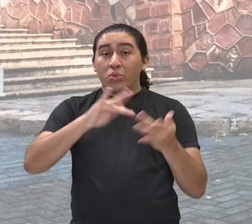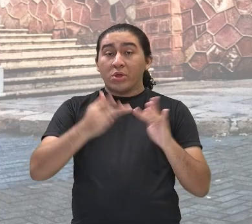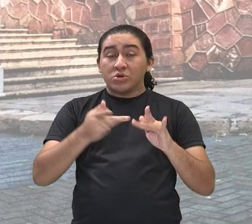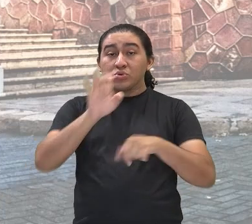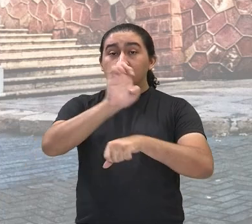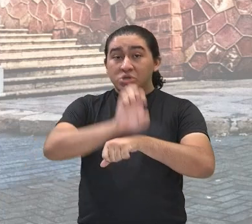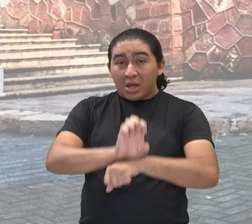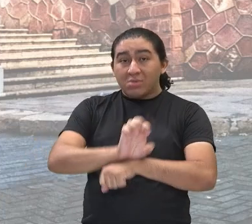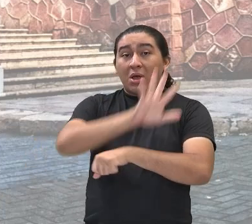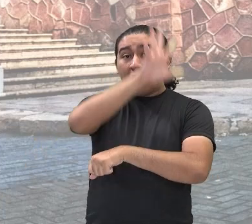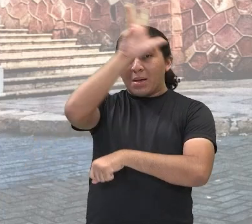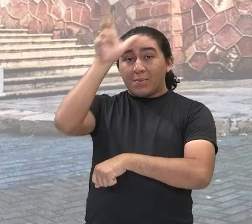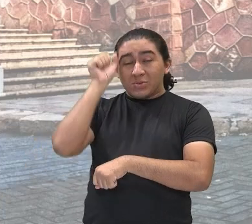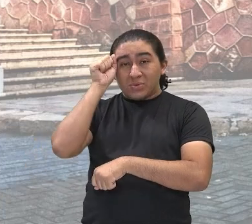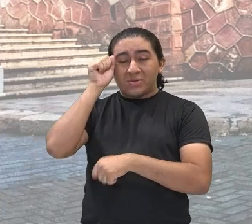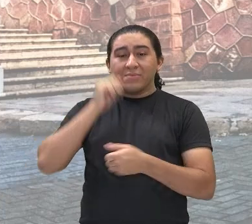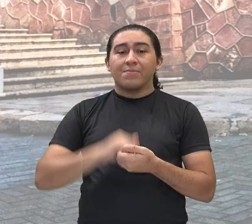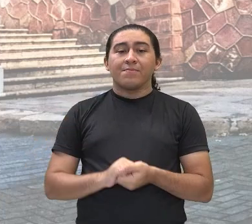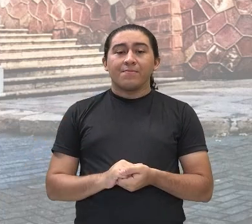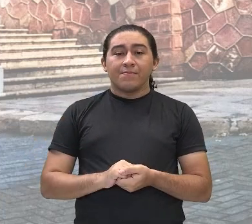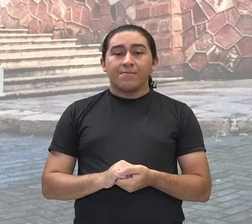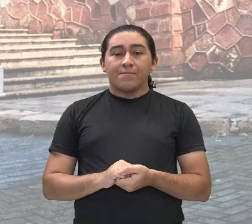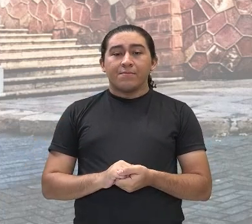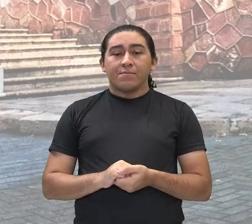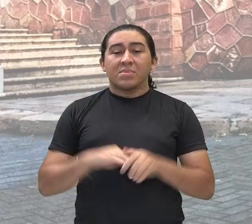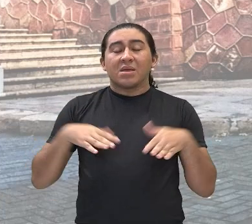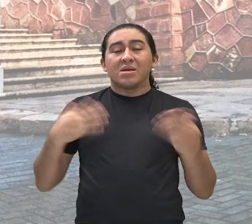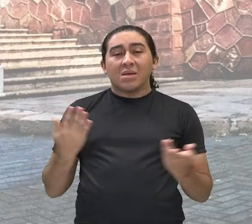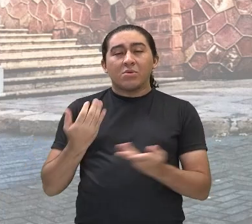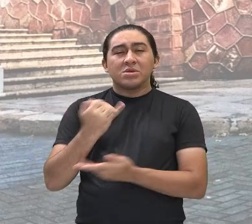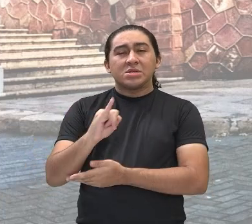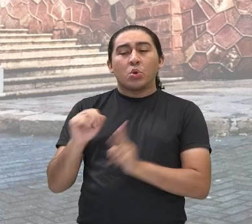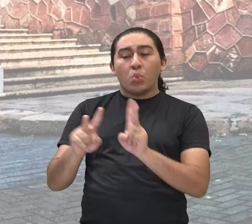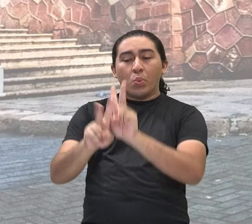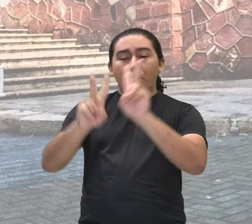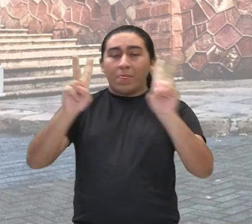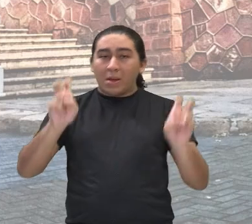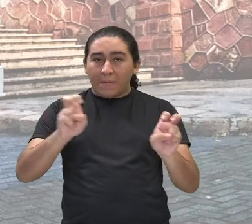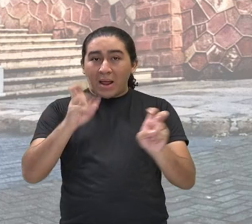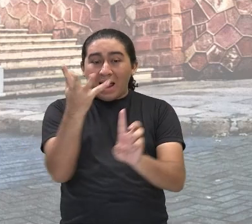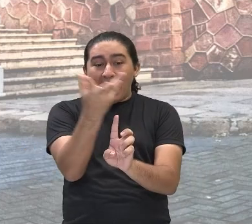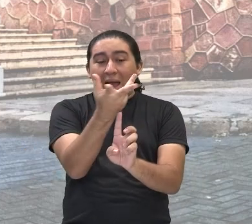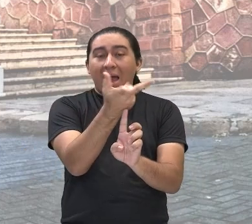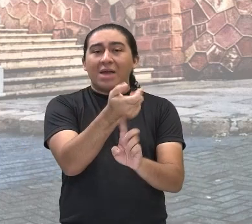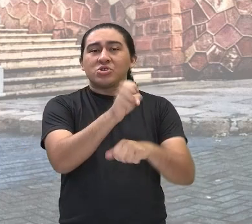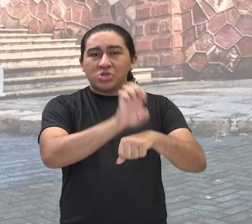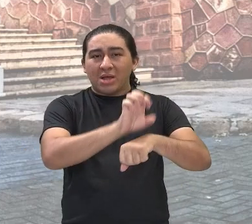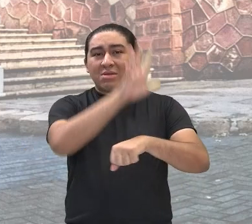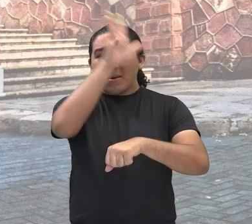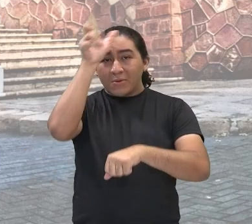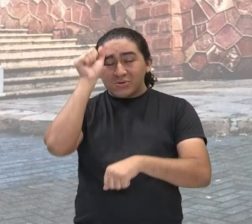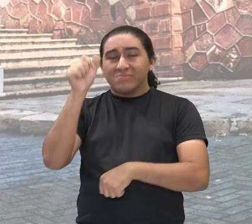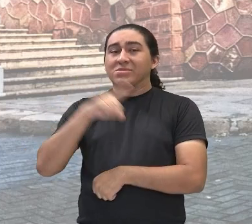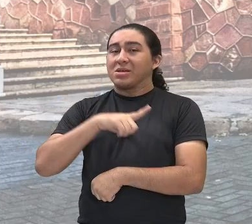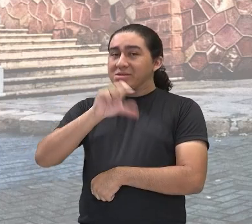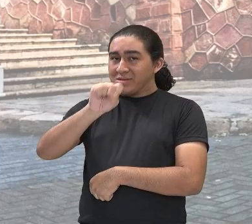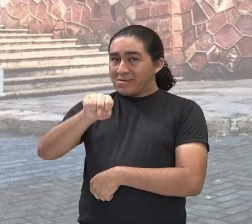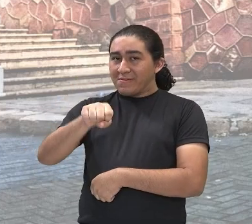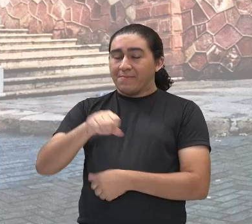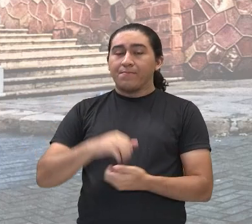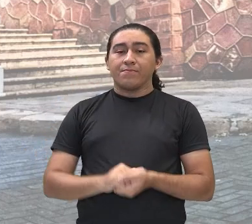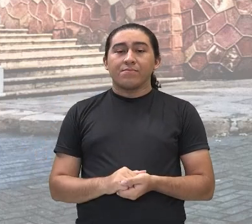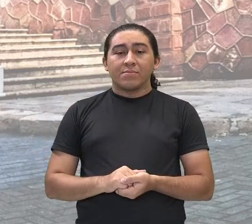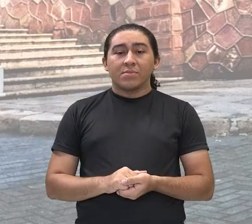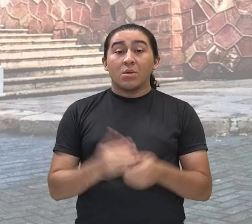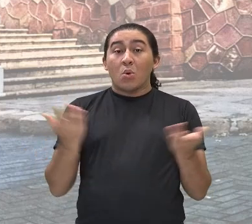amazônico. Então, quando falamos da nossa arte amazonense, temos muito. Hoje foi